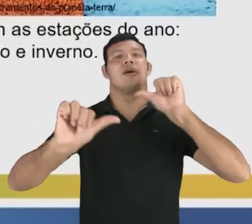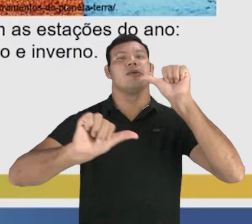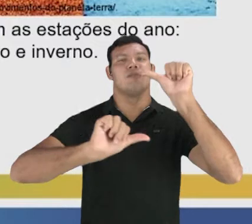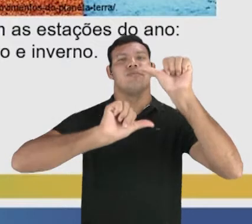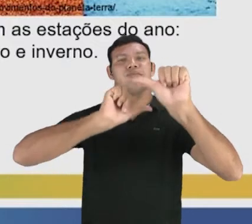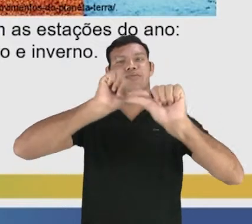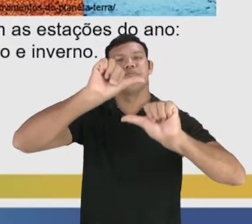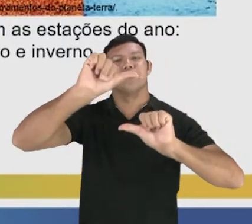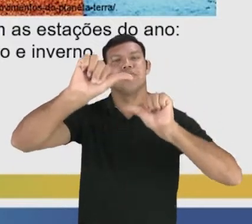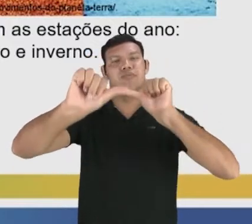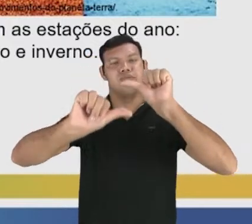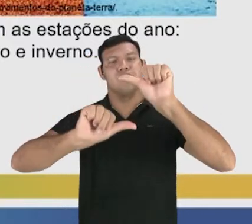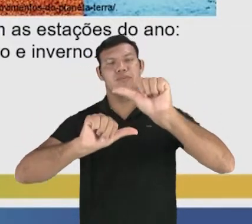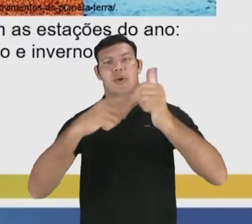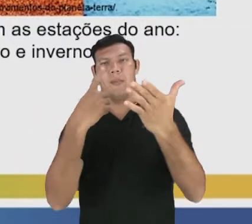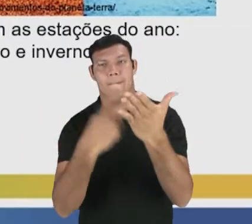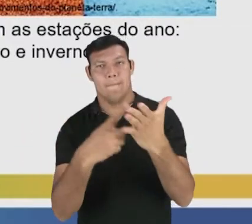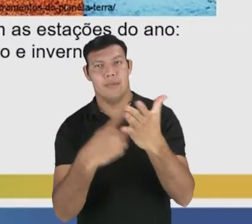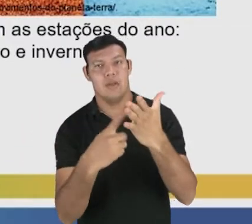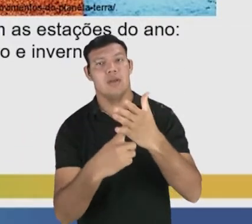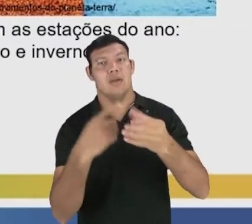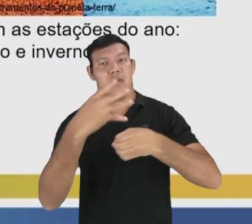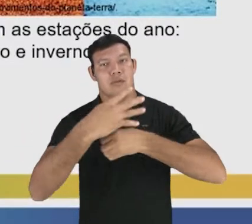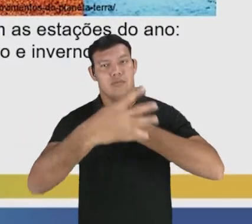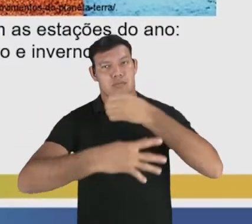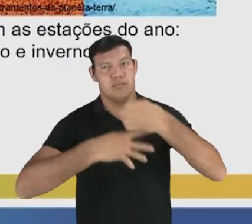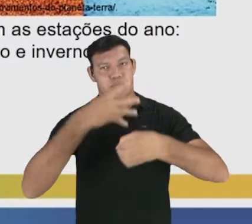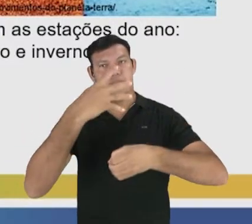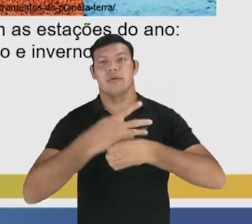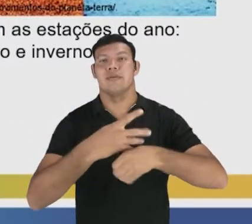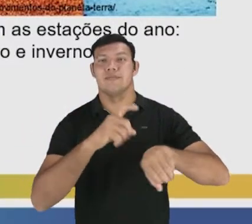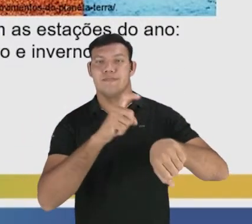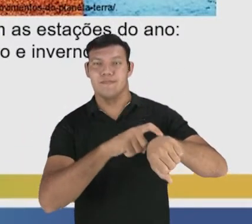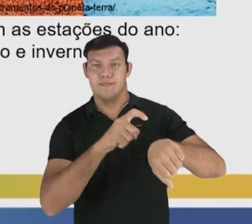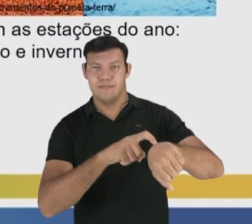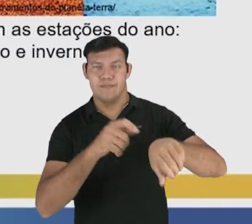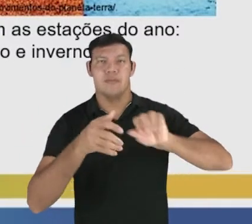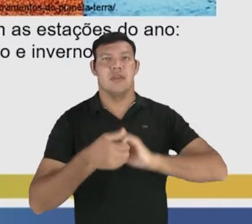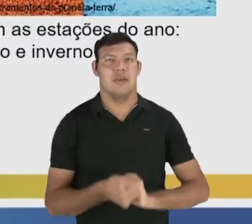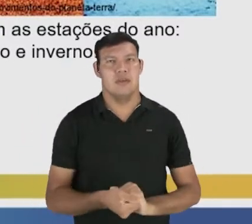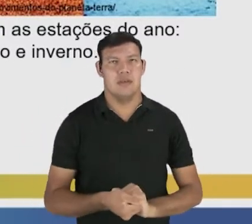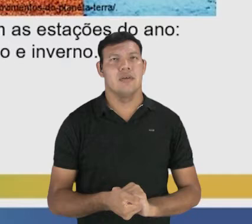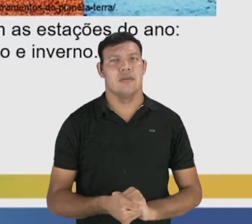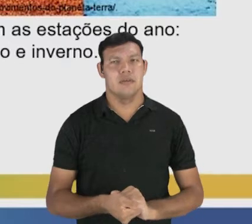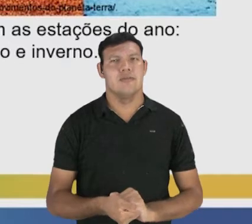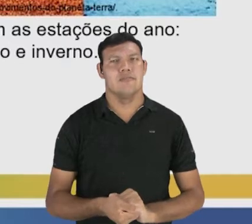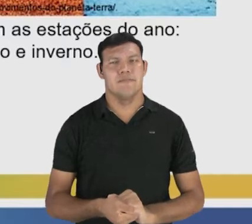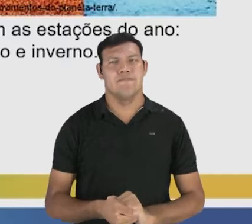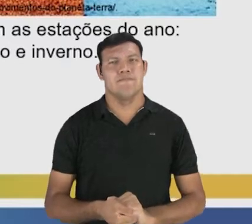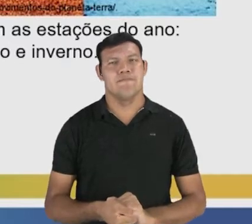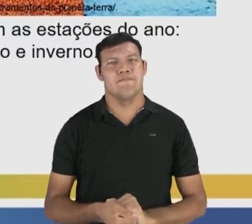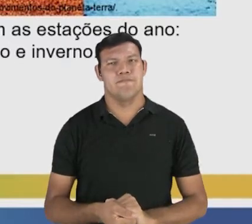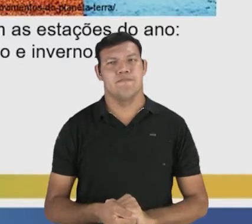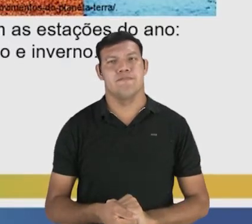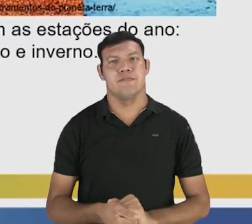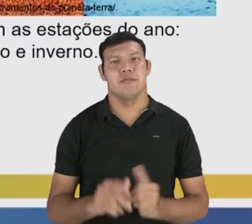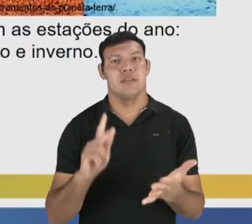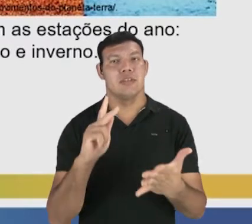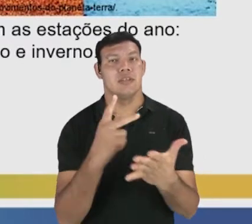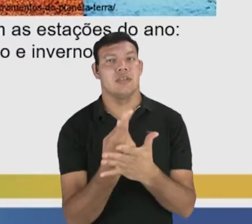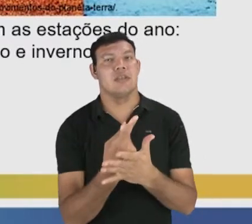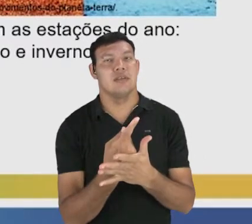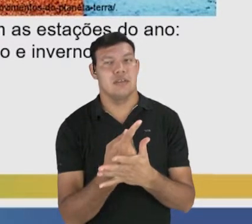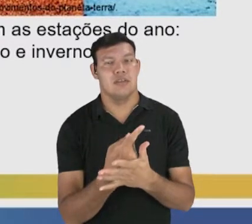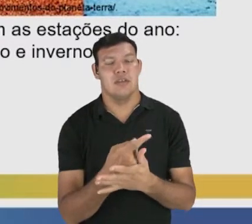acordo com as estações do ano. Existe um período onde a gente tem um melhor momento, digamos assim, para que aconteça o período